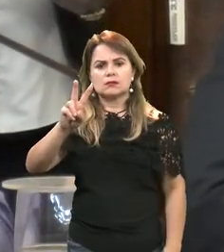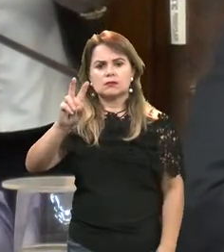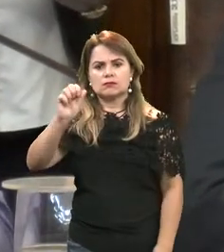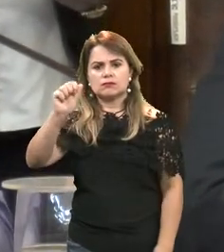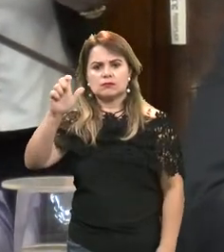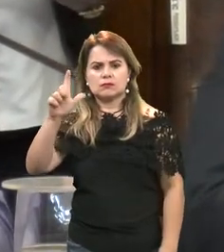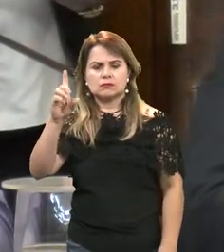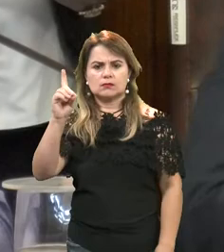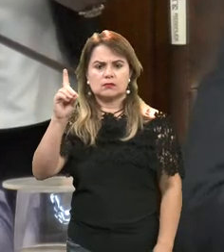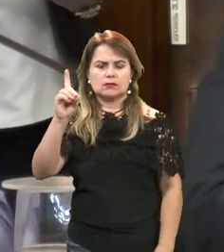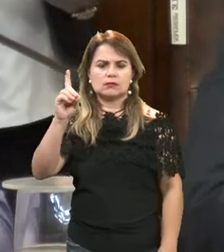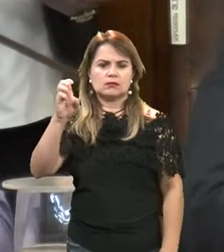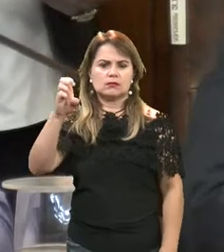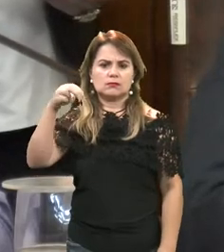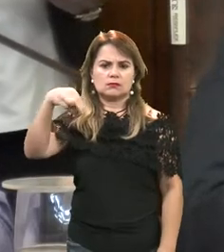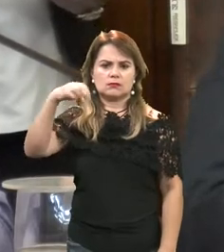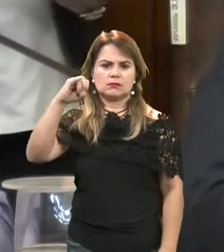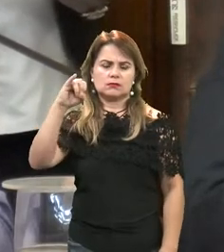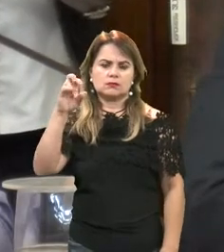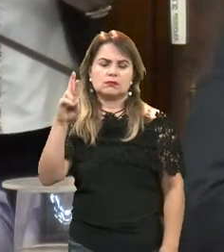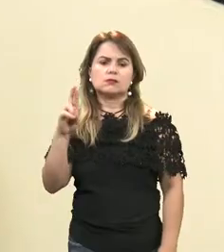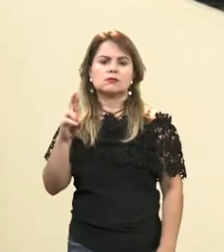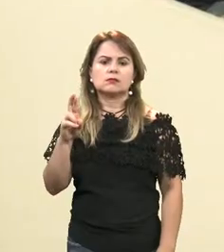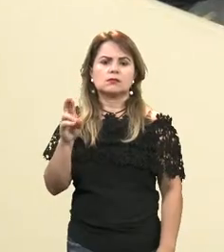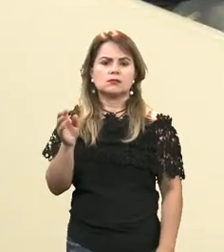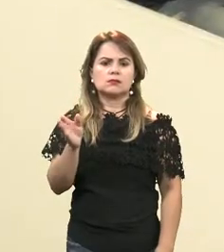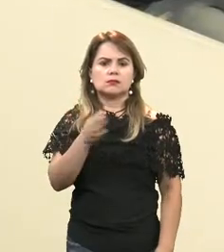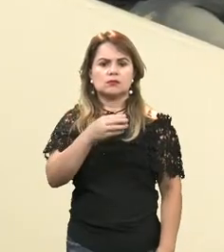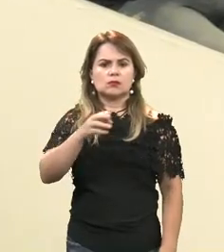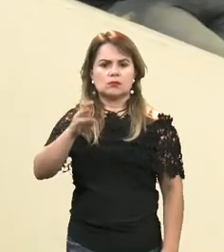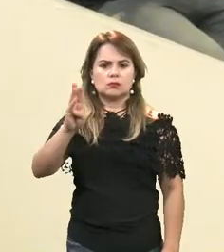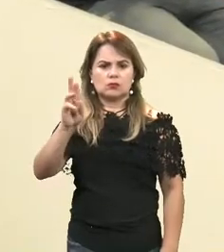Chuma, aposentado, Bruna